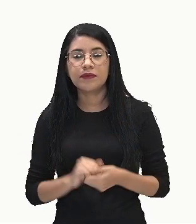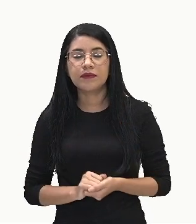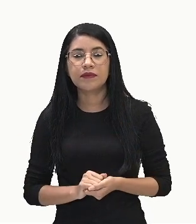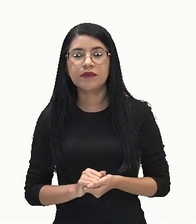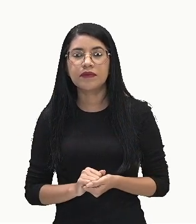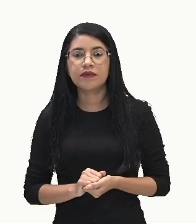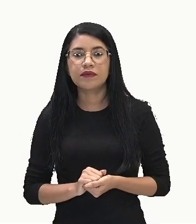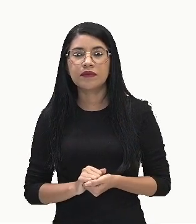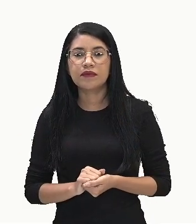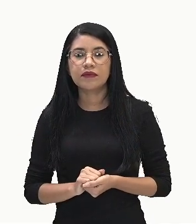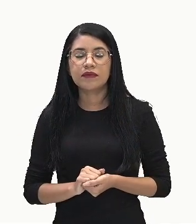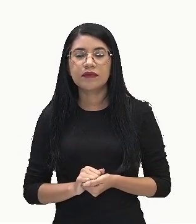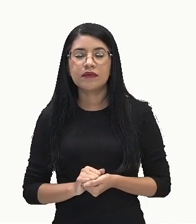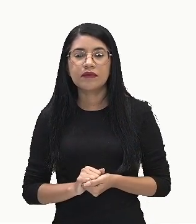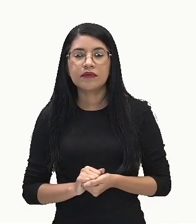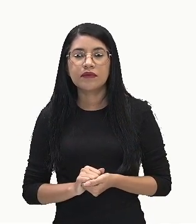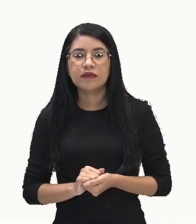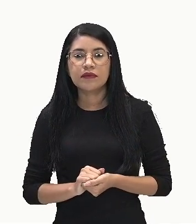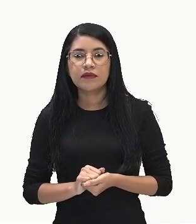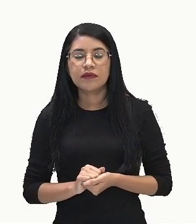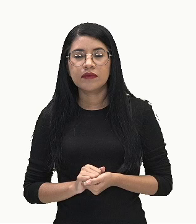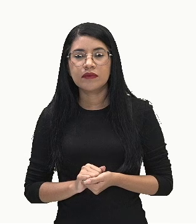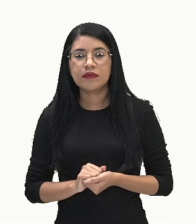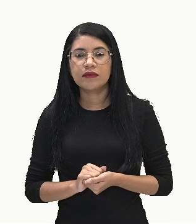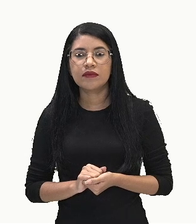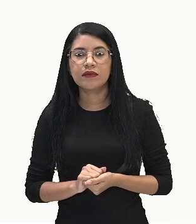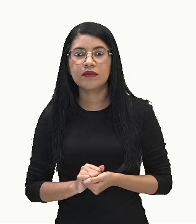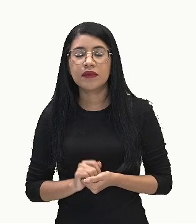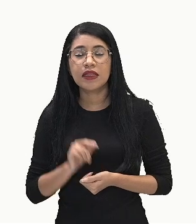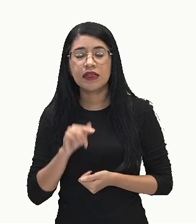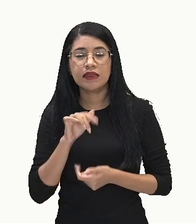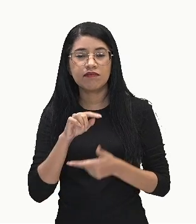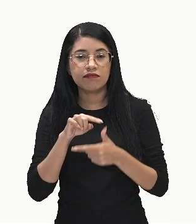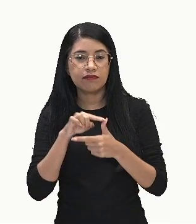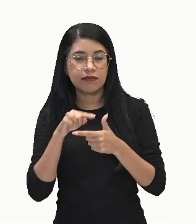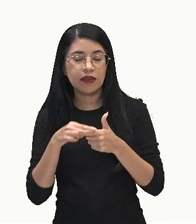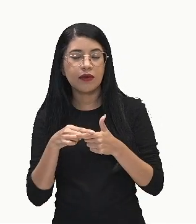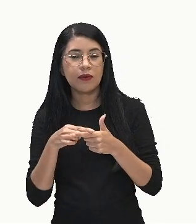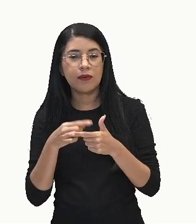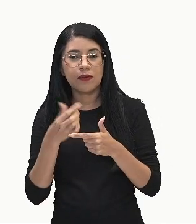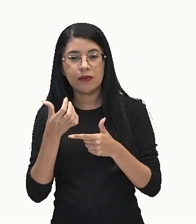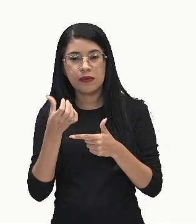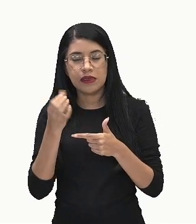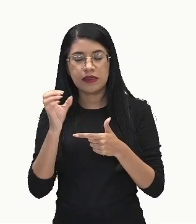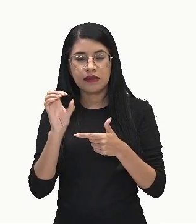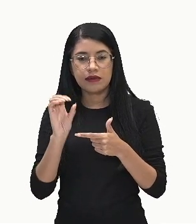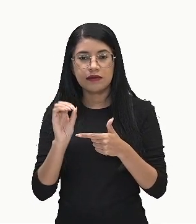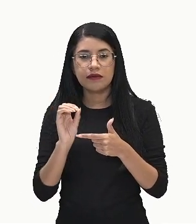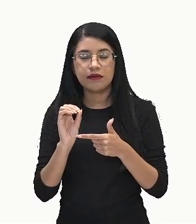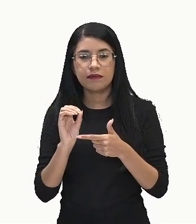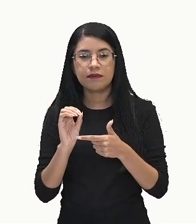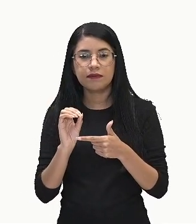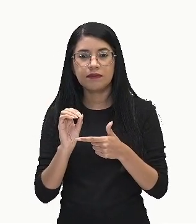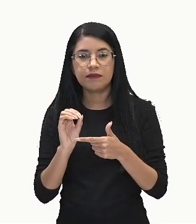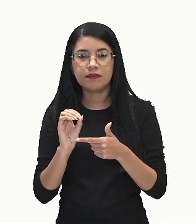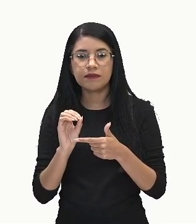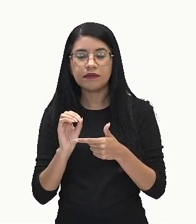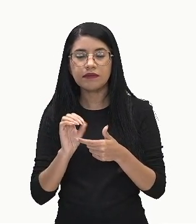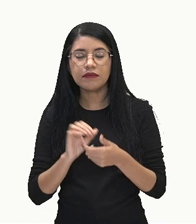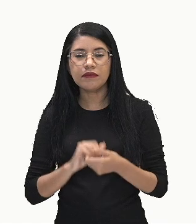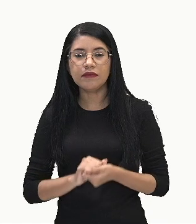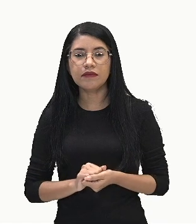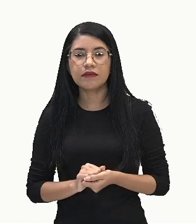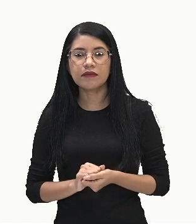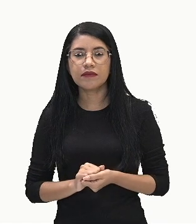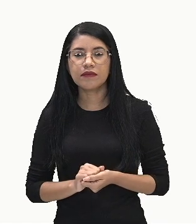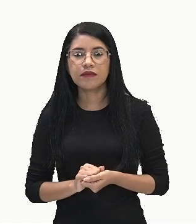tá. O ângulo, nesse caso aí, vai ser aqui o ângulo de 60, né? Vai ser sempre em relação